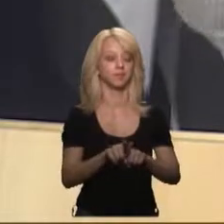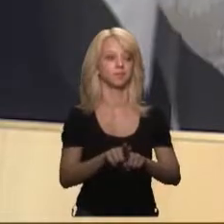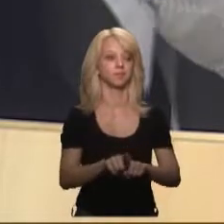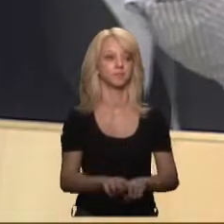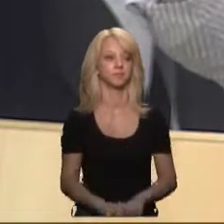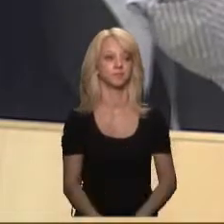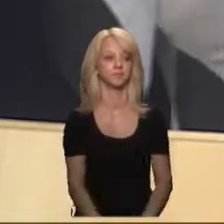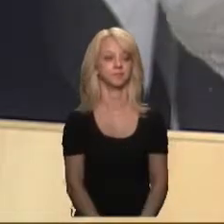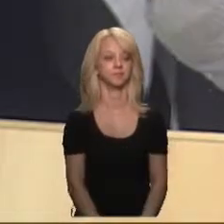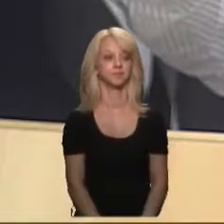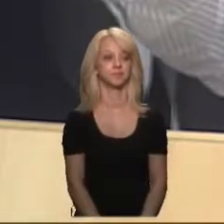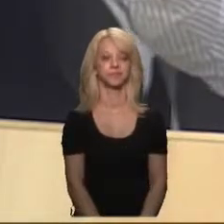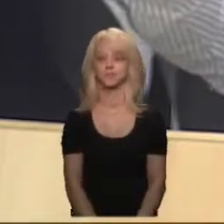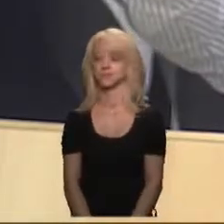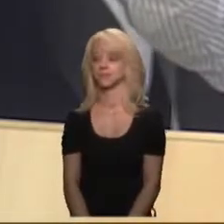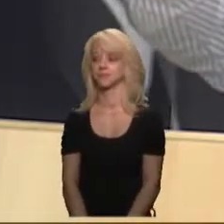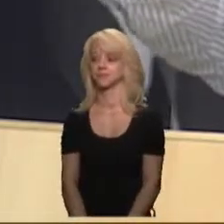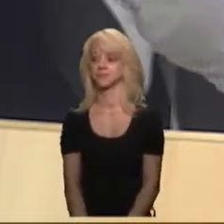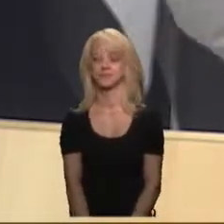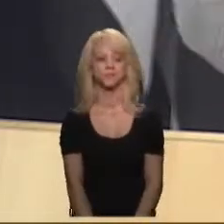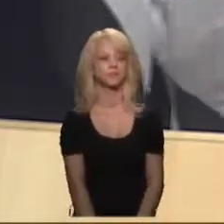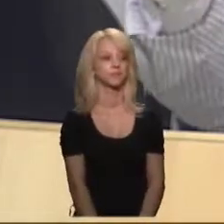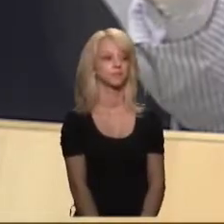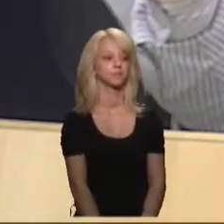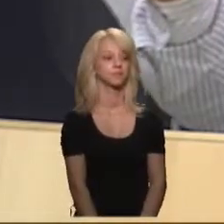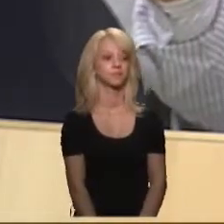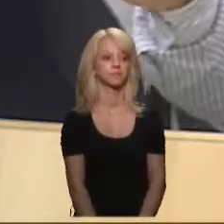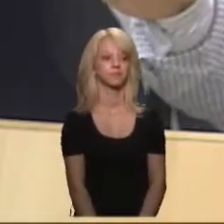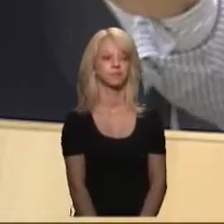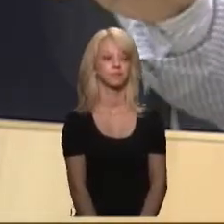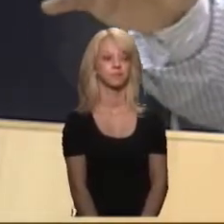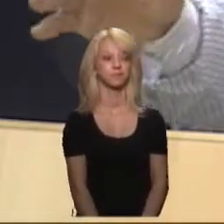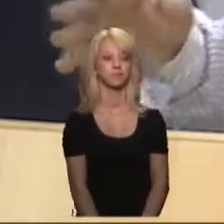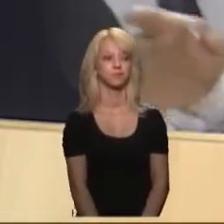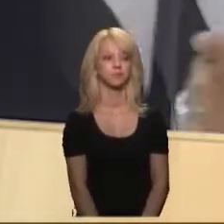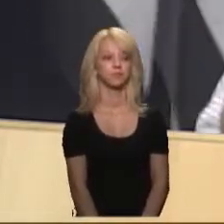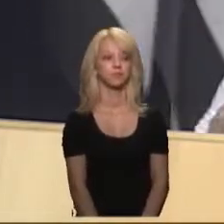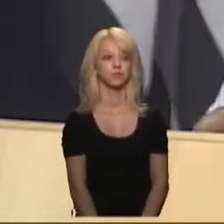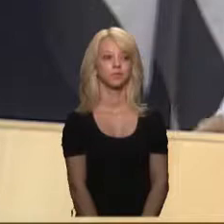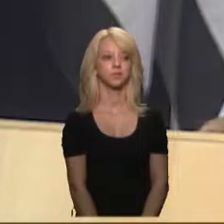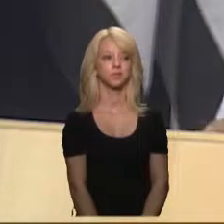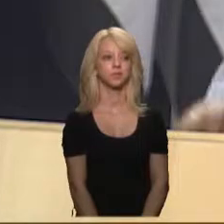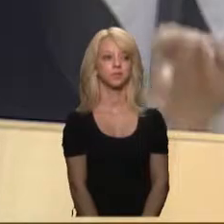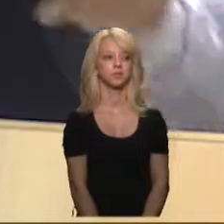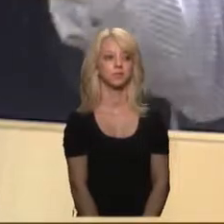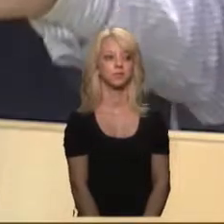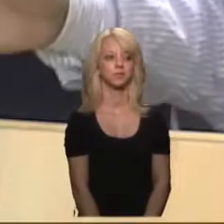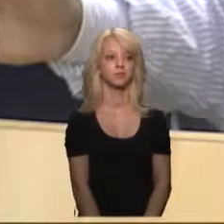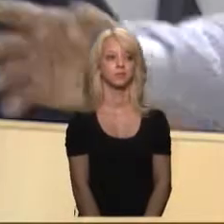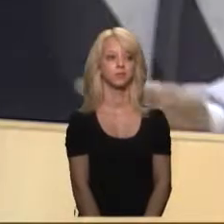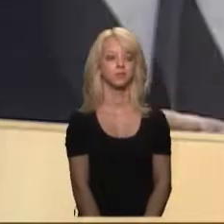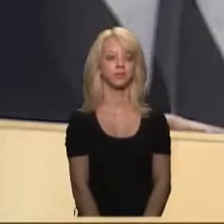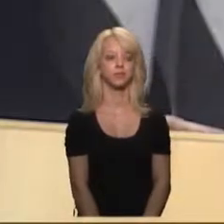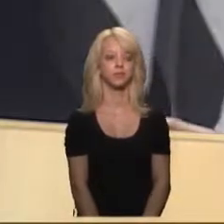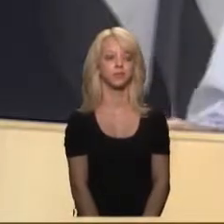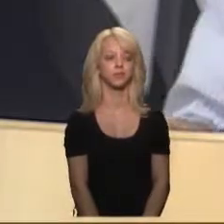a gente tem que ajudar as pessoas, não pode deixar as pessoas nesse estado, mas as pessoas também têm que ter a consciência que elas têm que trabalhar, têm que se virar, dar seus pulos,